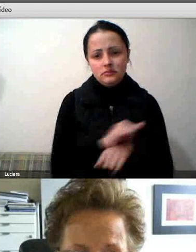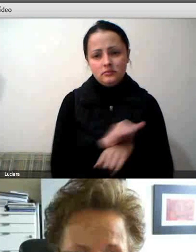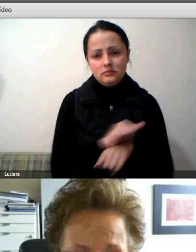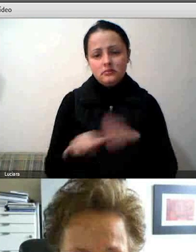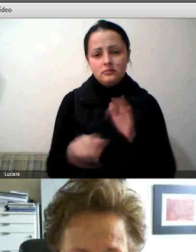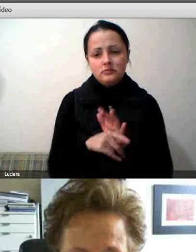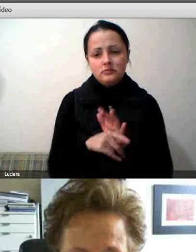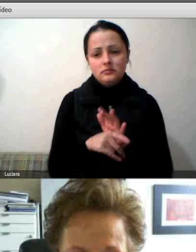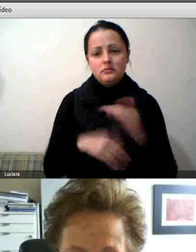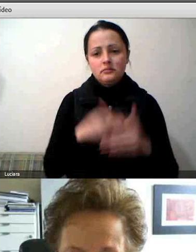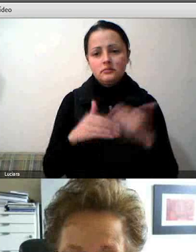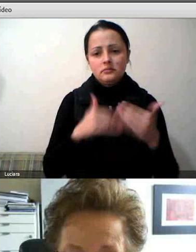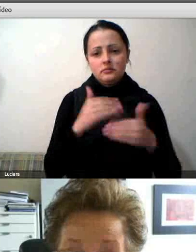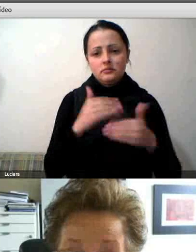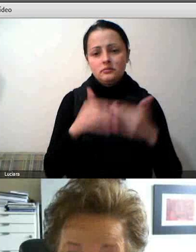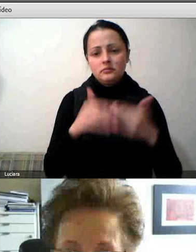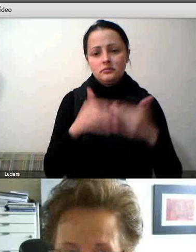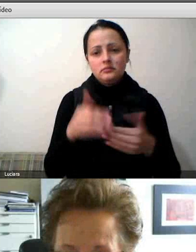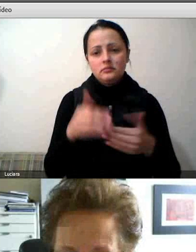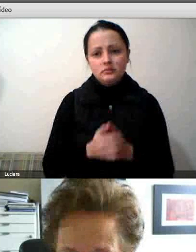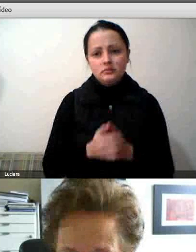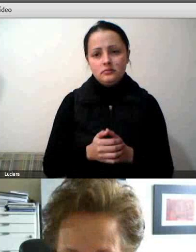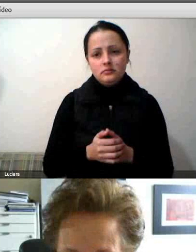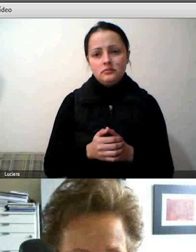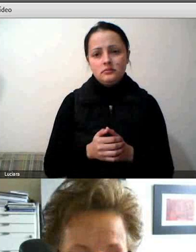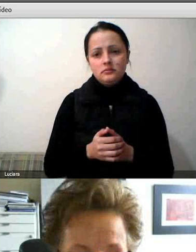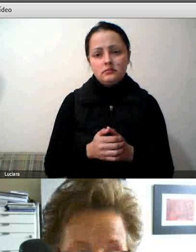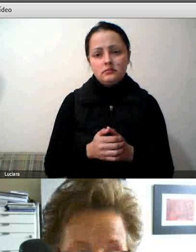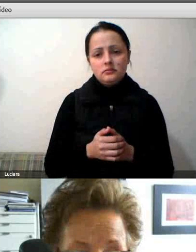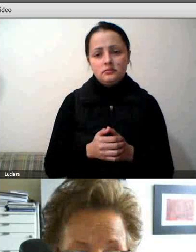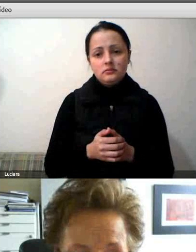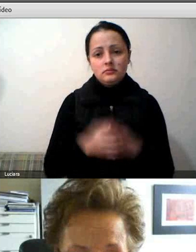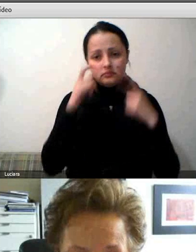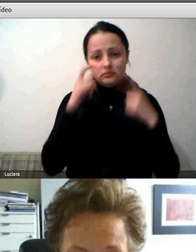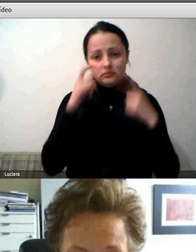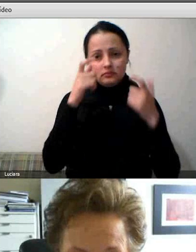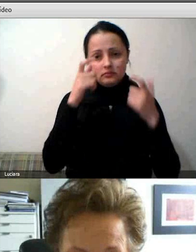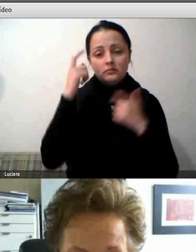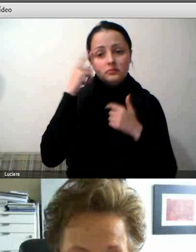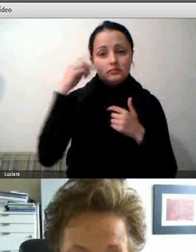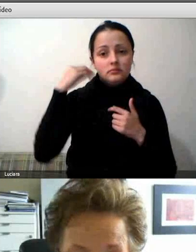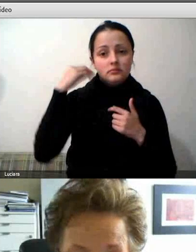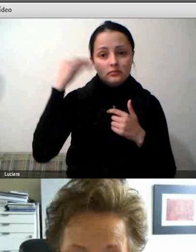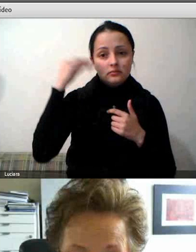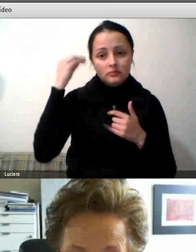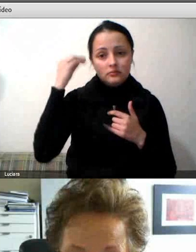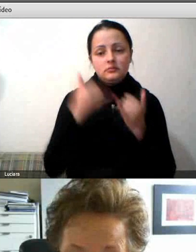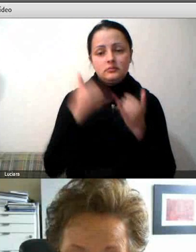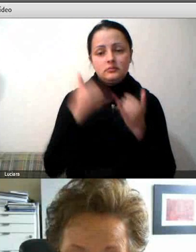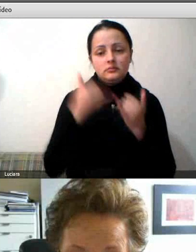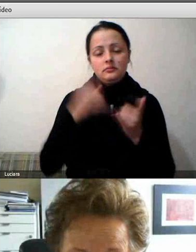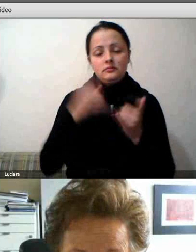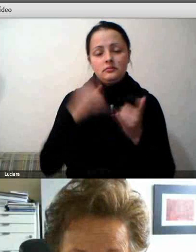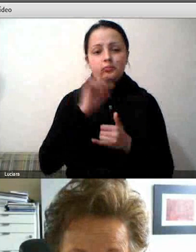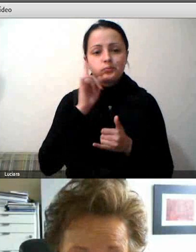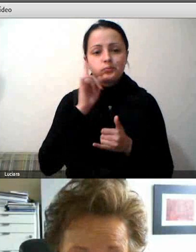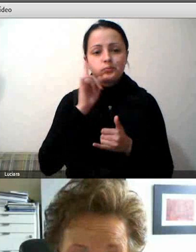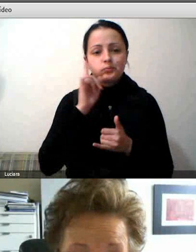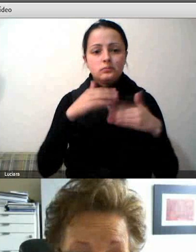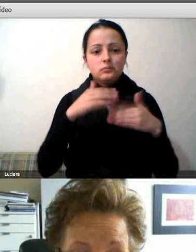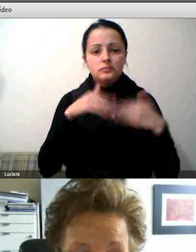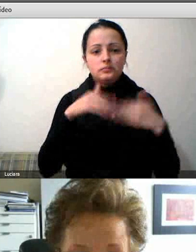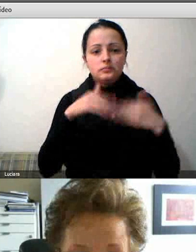psicologia genética é um quadro teórico relevante? Como as ciências cognitivas explicam o desenvolvimento da inteligência